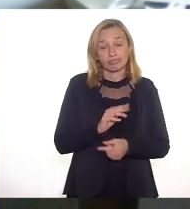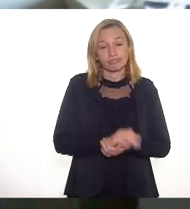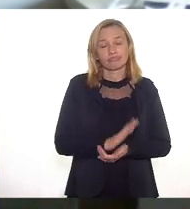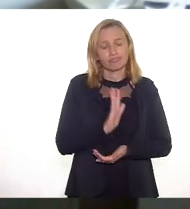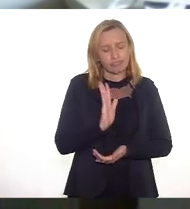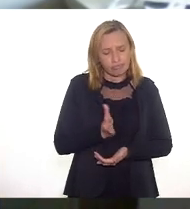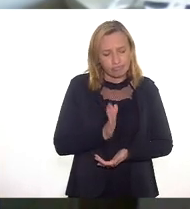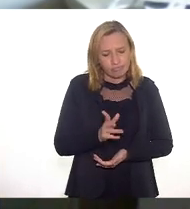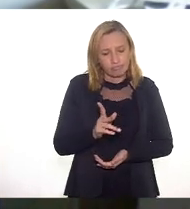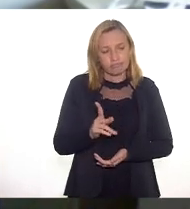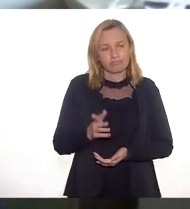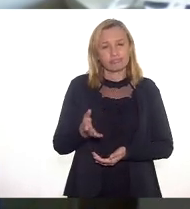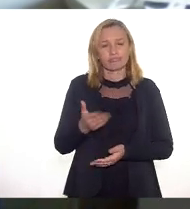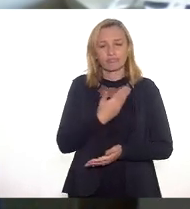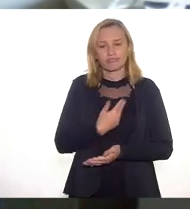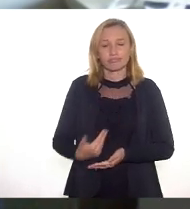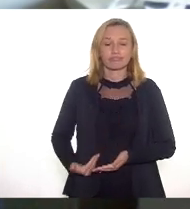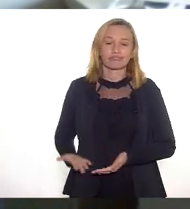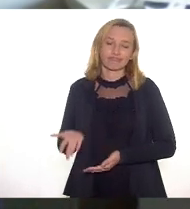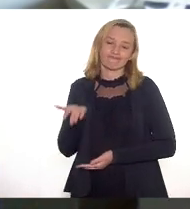já fiz no governo passado.